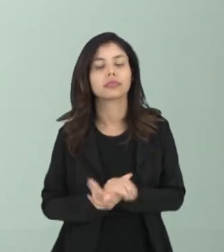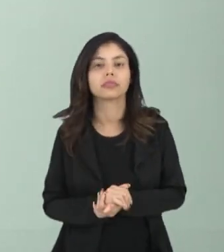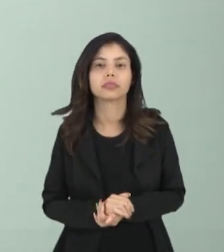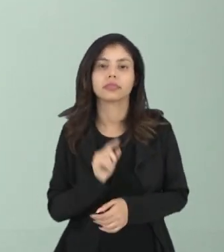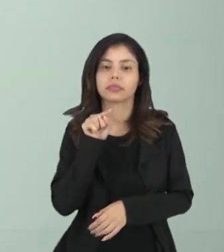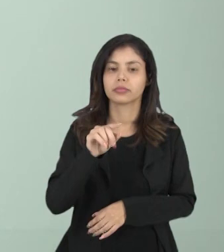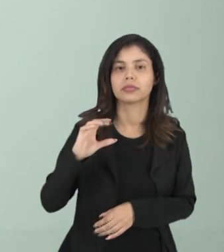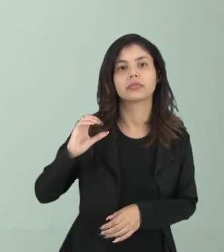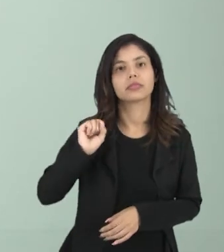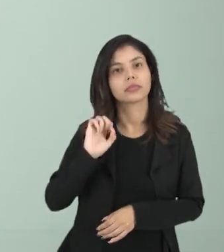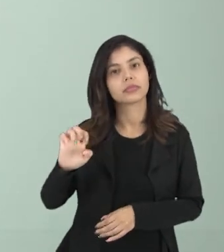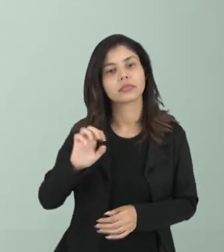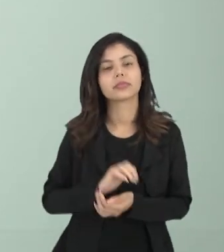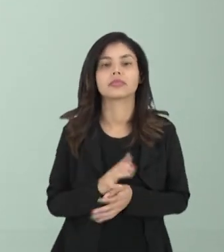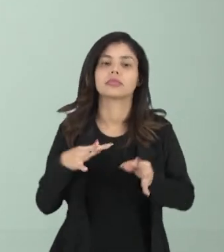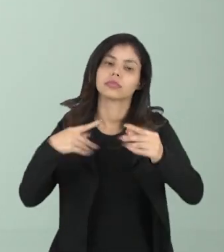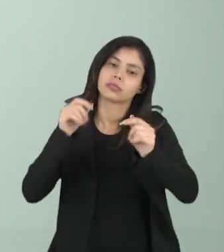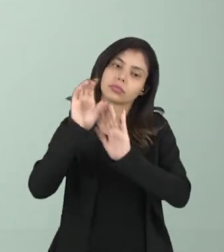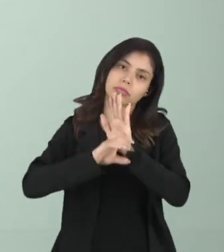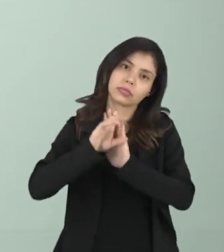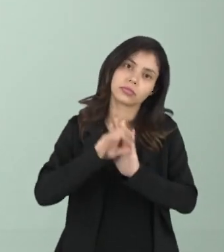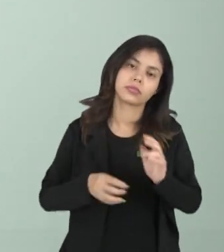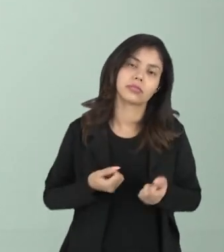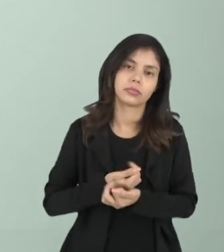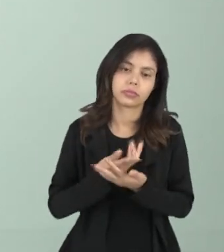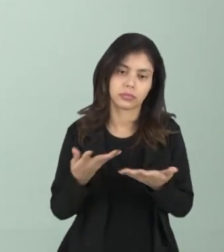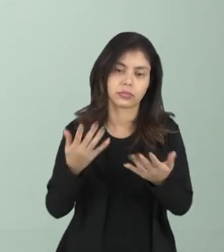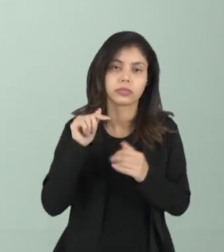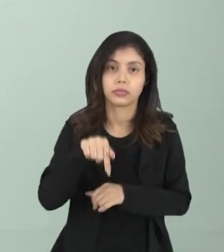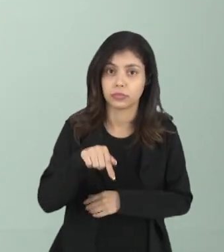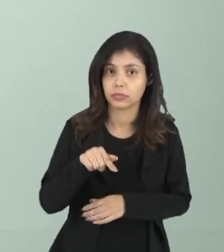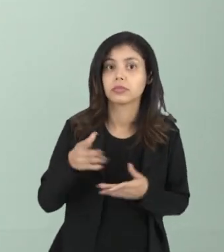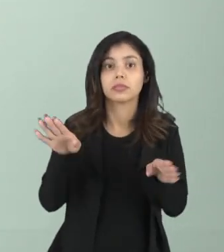webaulas.ead.ce e está lá todo o conteúdo já publicado,